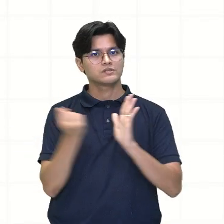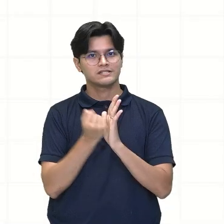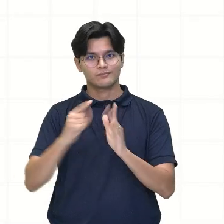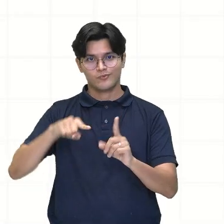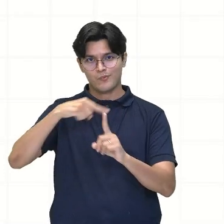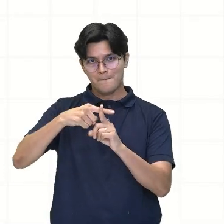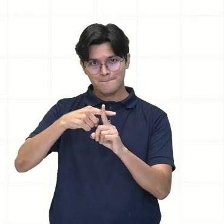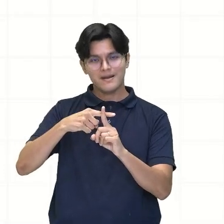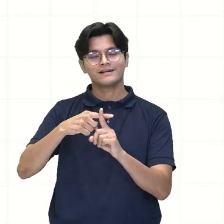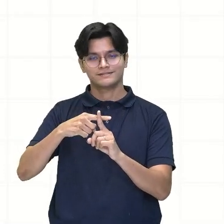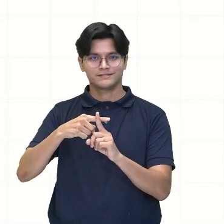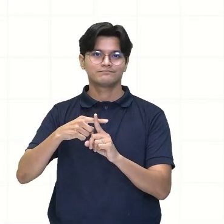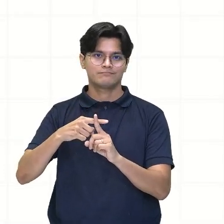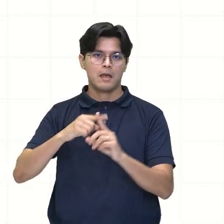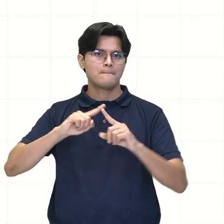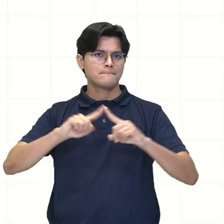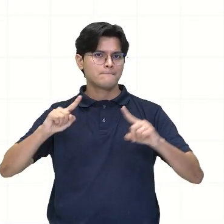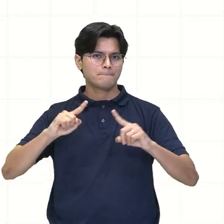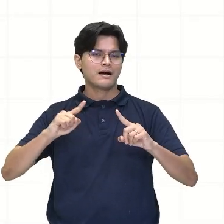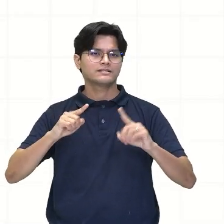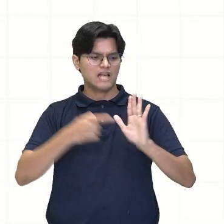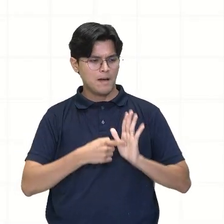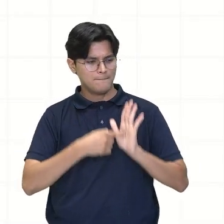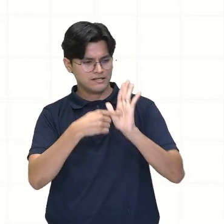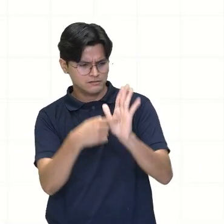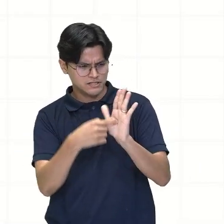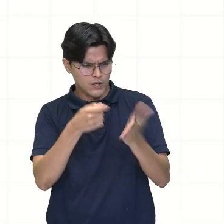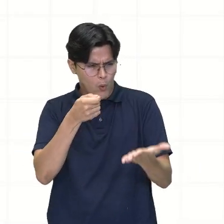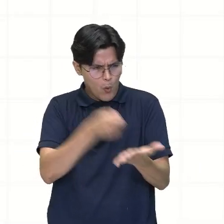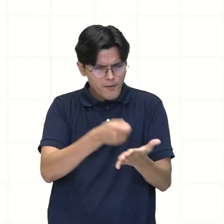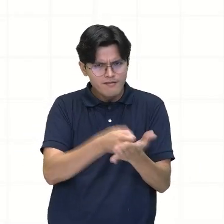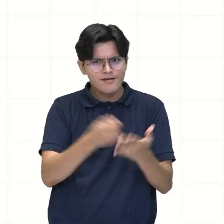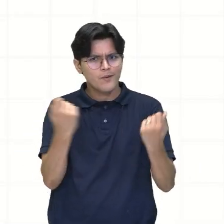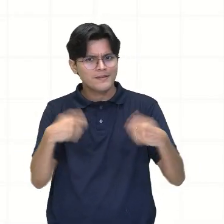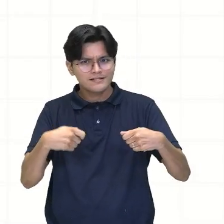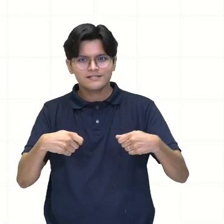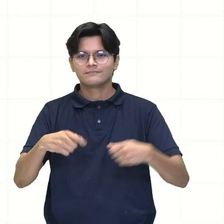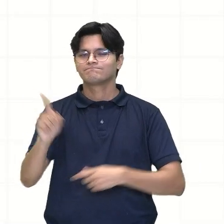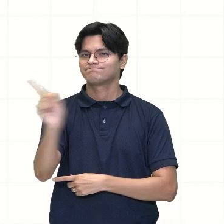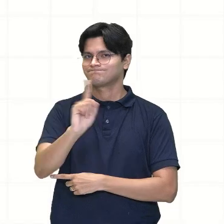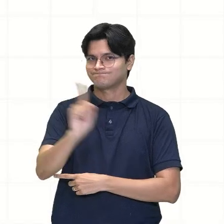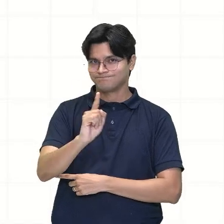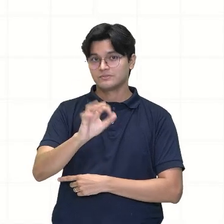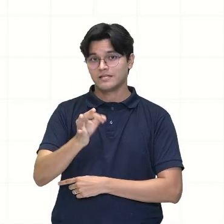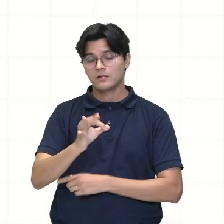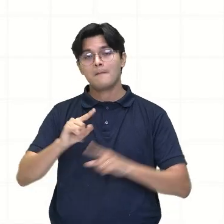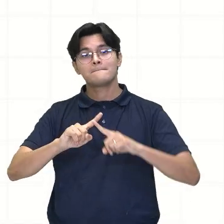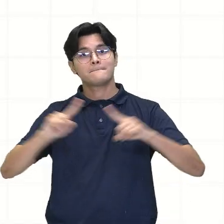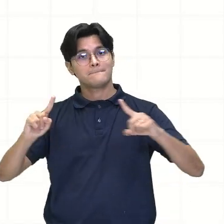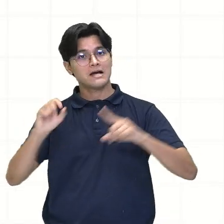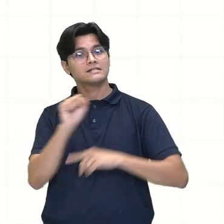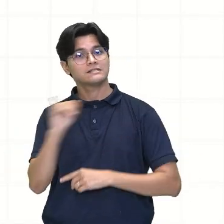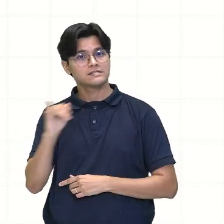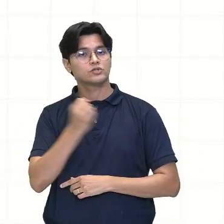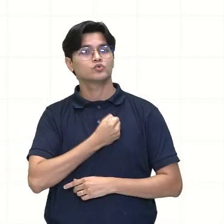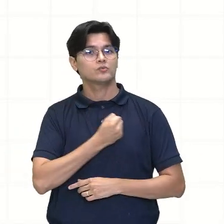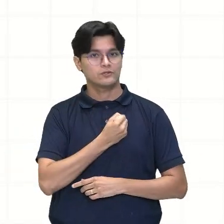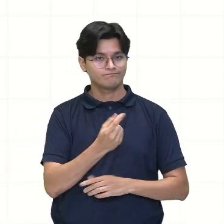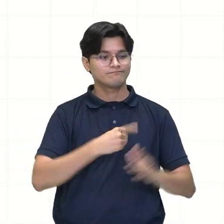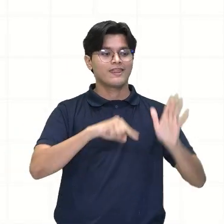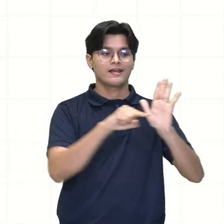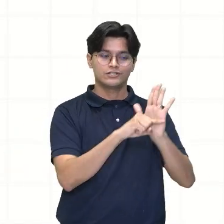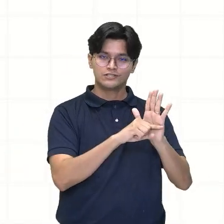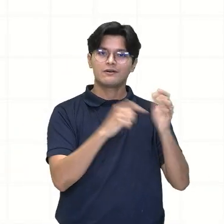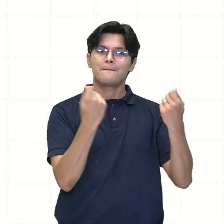frente. Ele só não precisa obrigatoriamente aparecer. Ao contrário do sinal de menos. O sinal